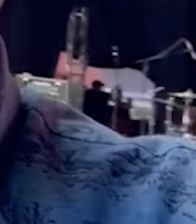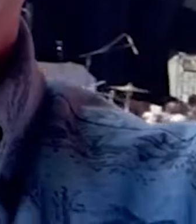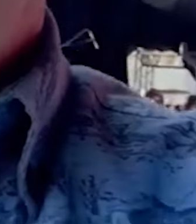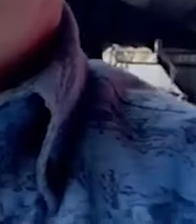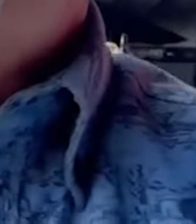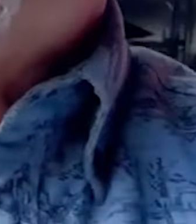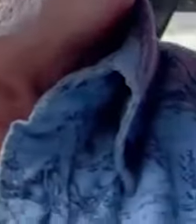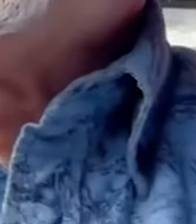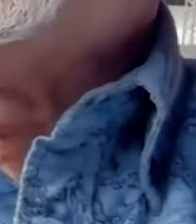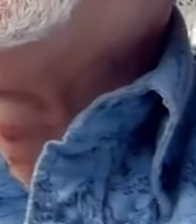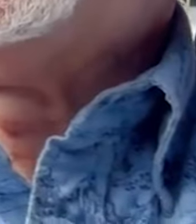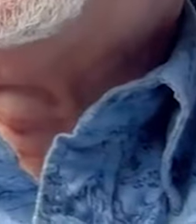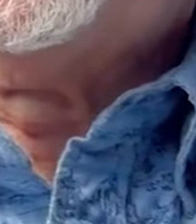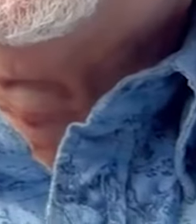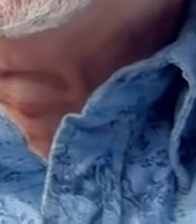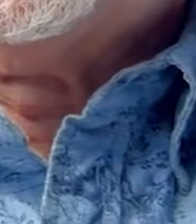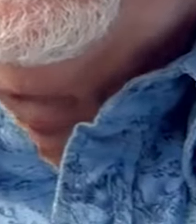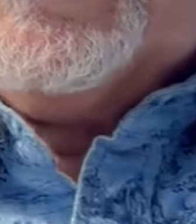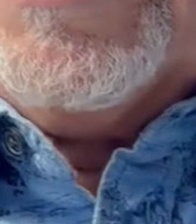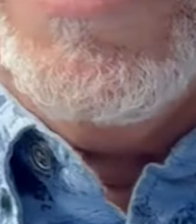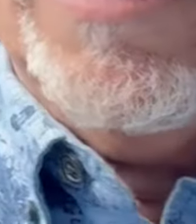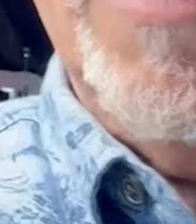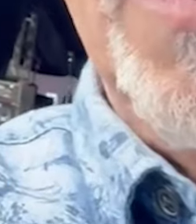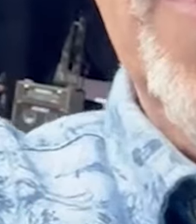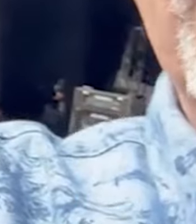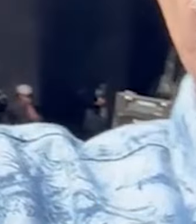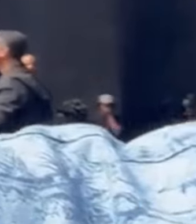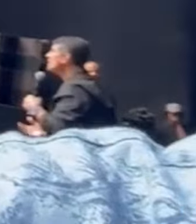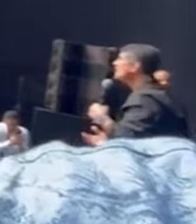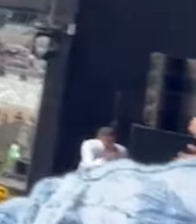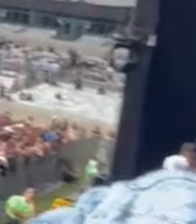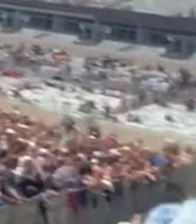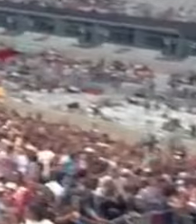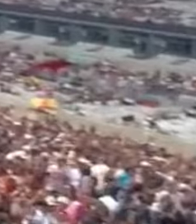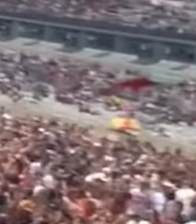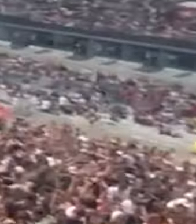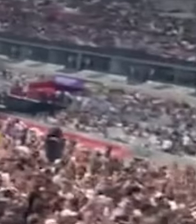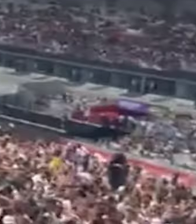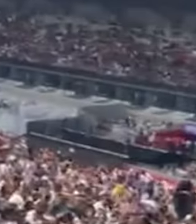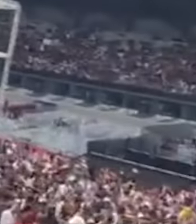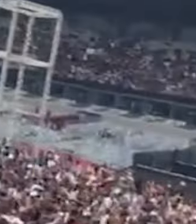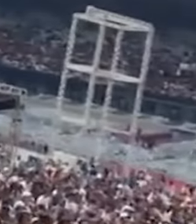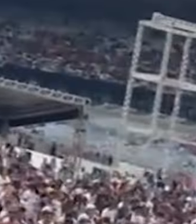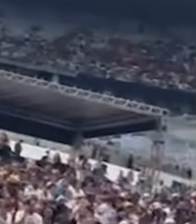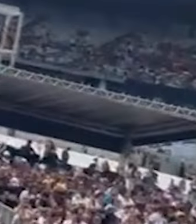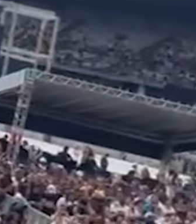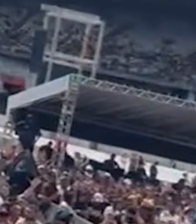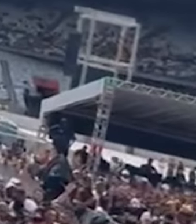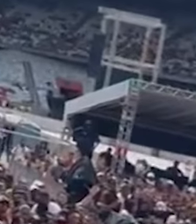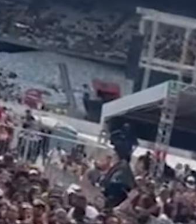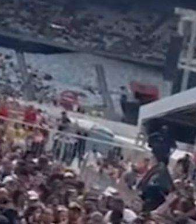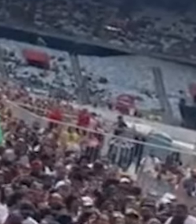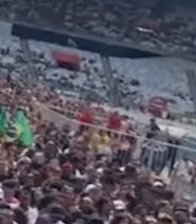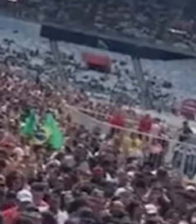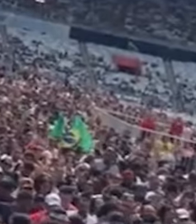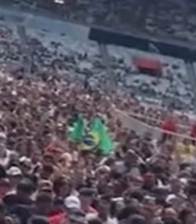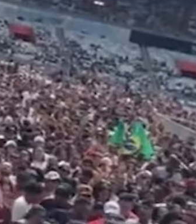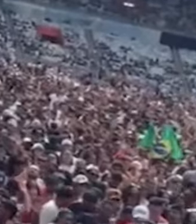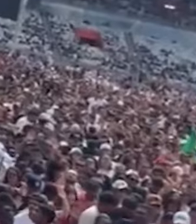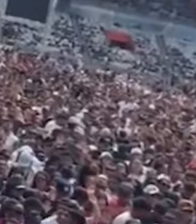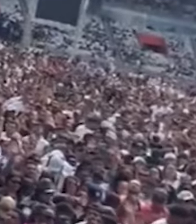intervenção do senhor sobre a nossa nação nós precisamos do Poder do alto sobre a